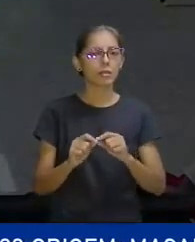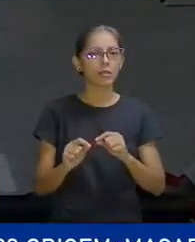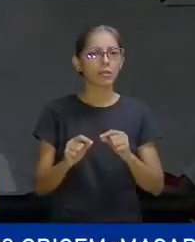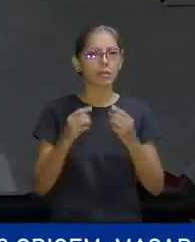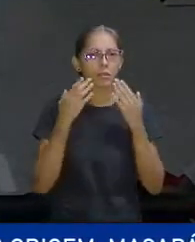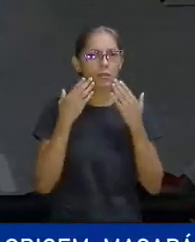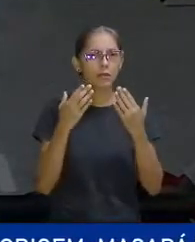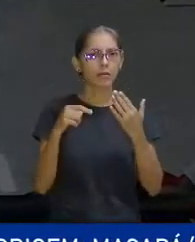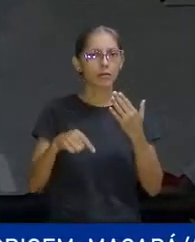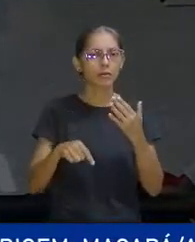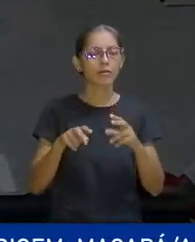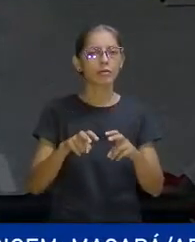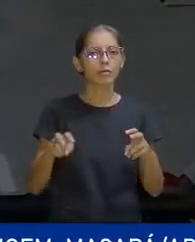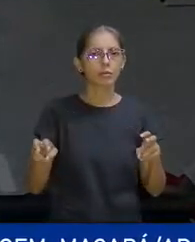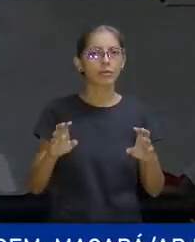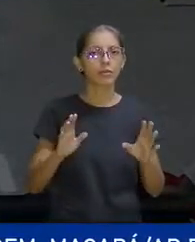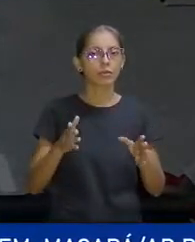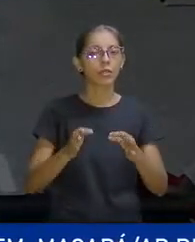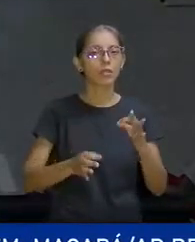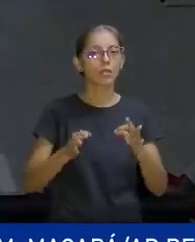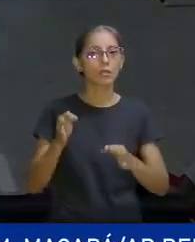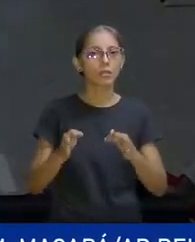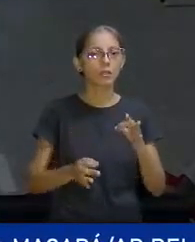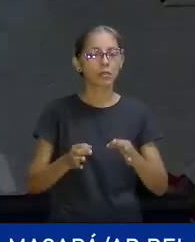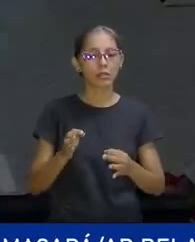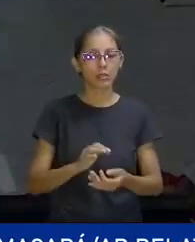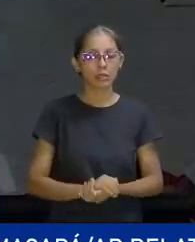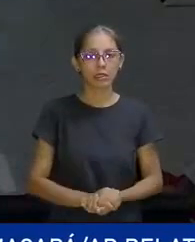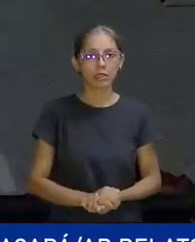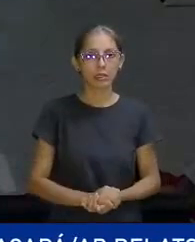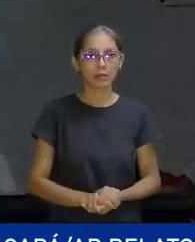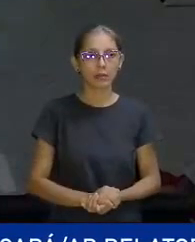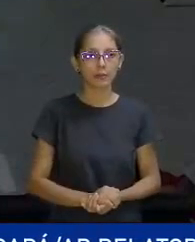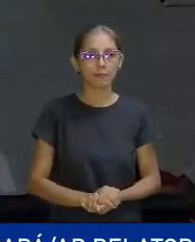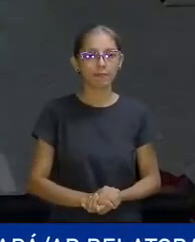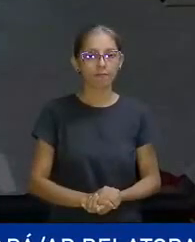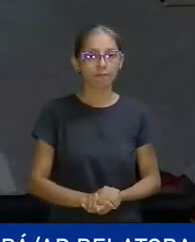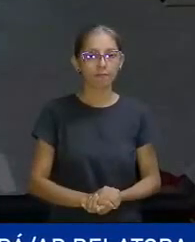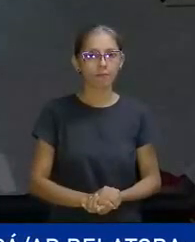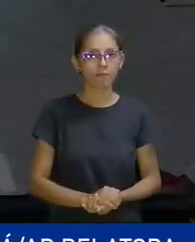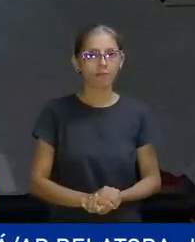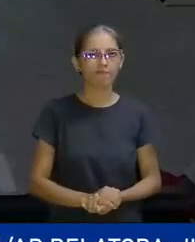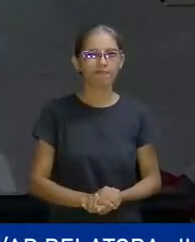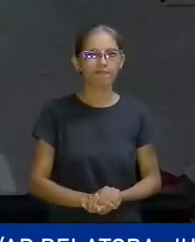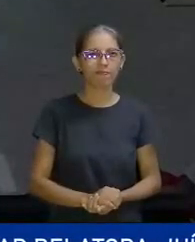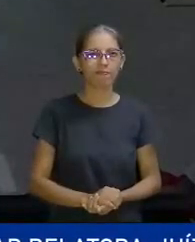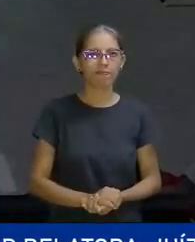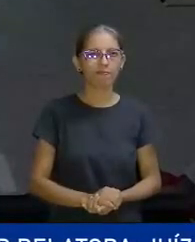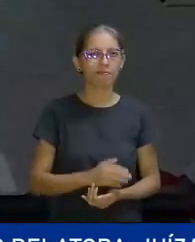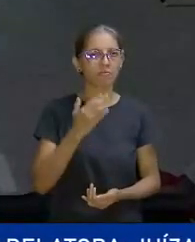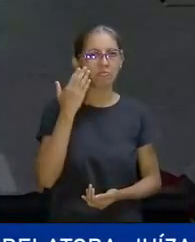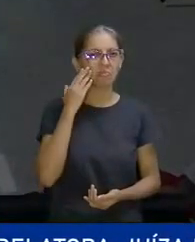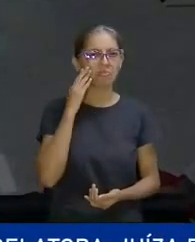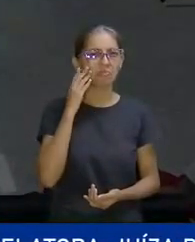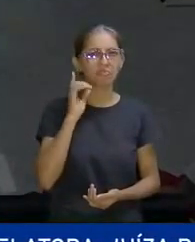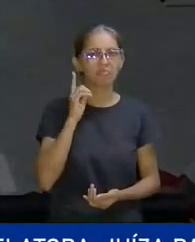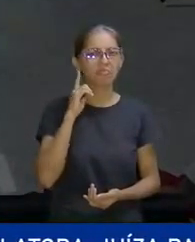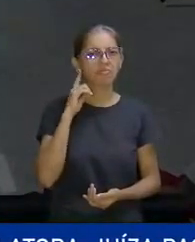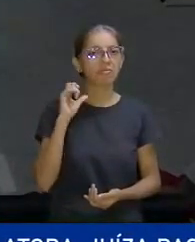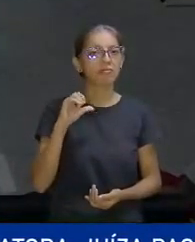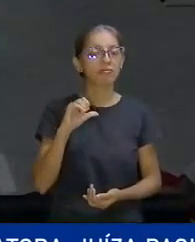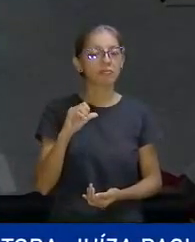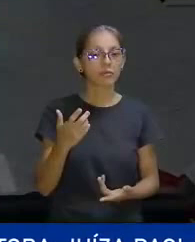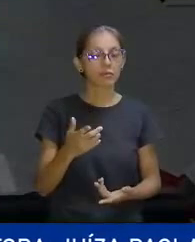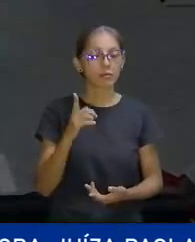enfrentado por esta corte, esclarecido. Está dando uma interferência, presidente. Não estou conseguindo ouvir bem o... Desembargador Carmo, é